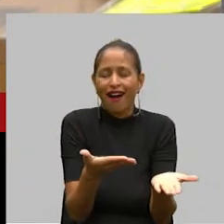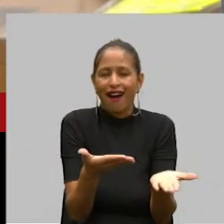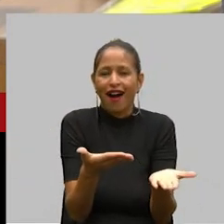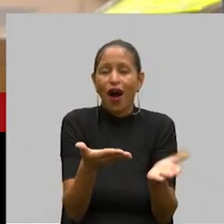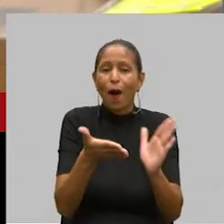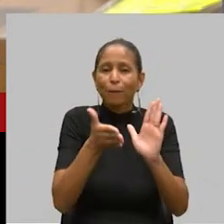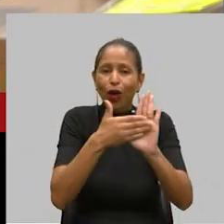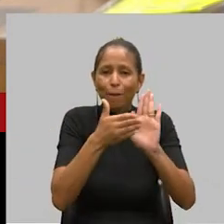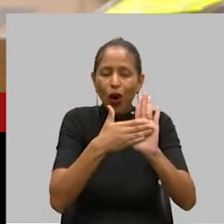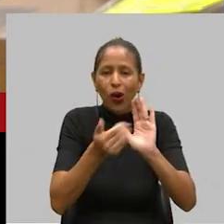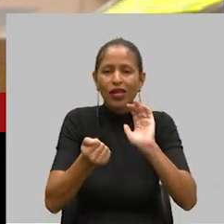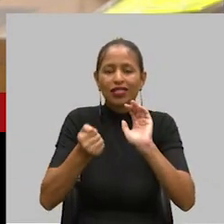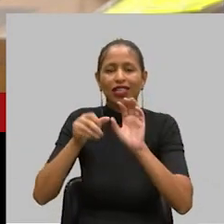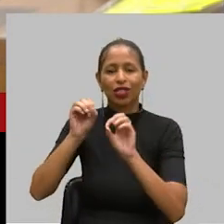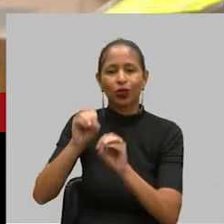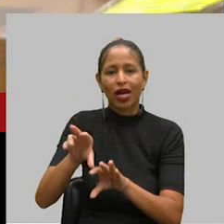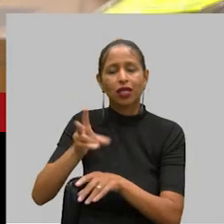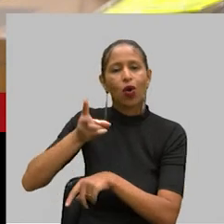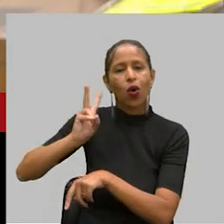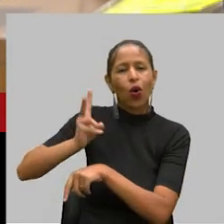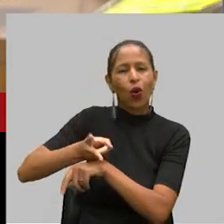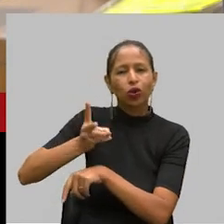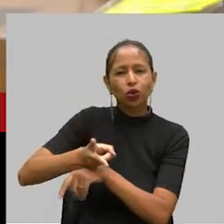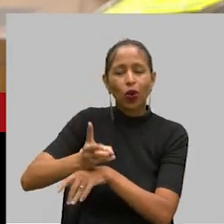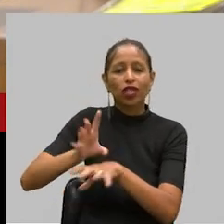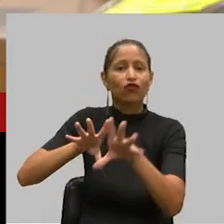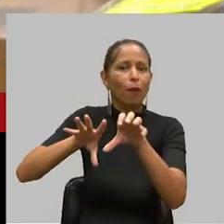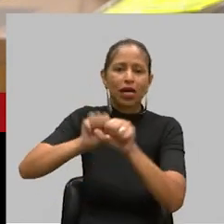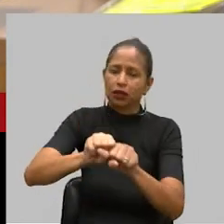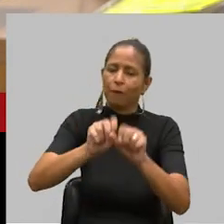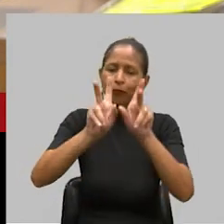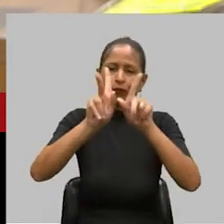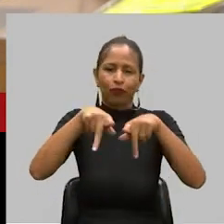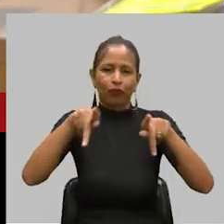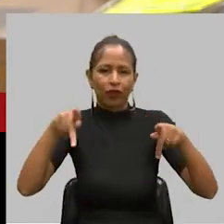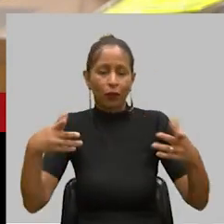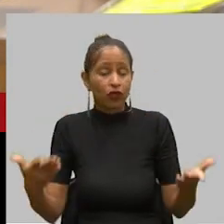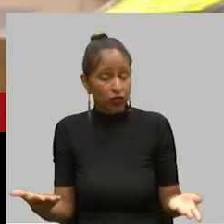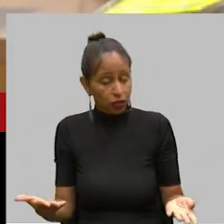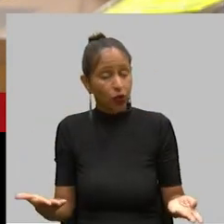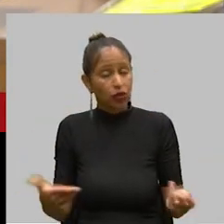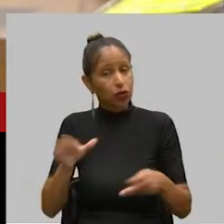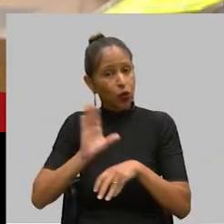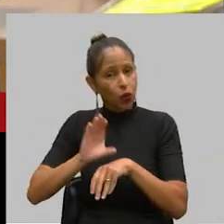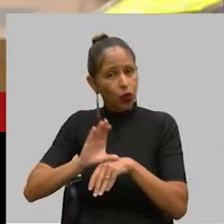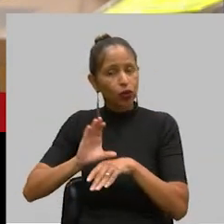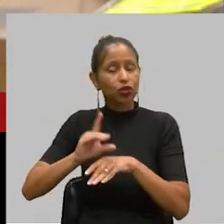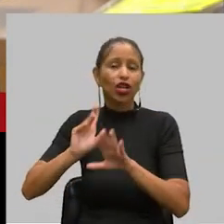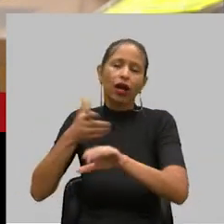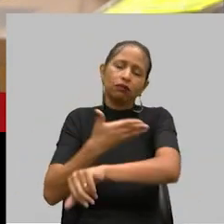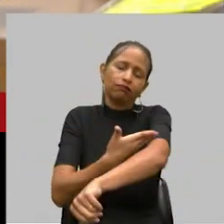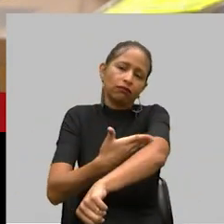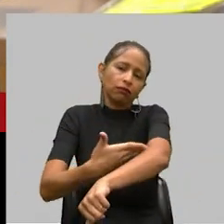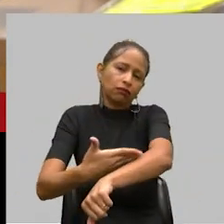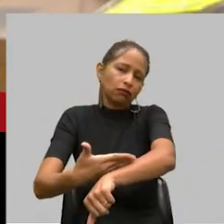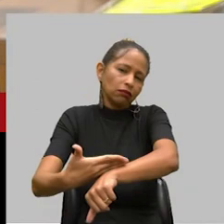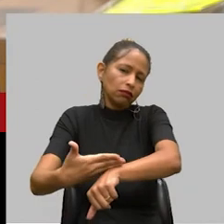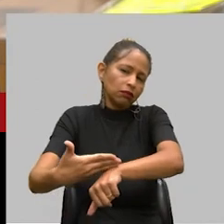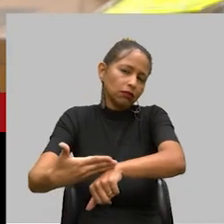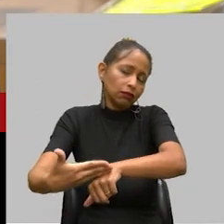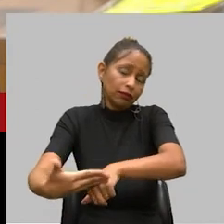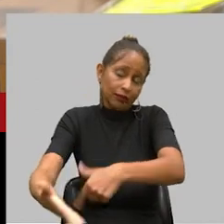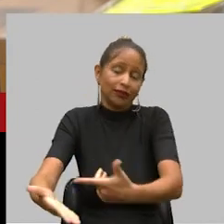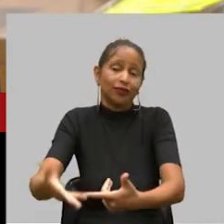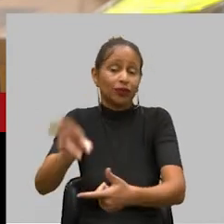propostas de educação continuada de formação de professores como é eh uma tradição da da Universidade não